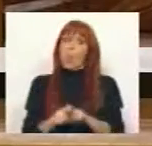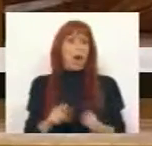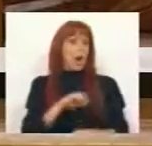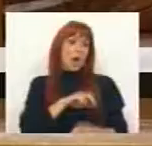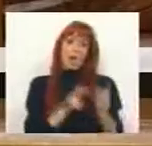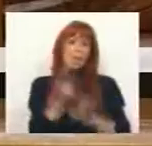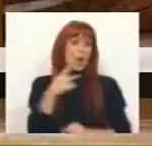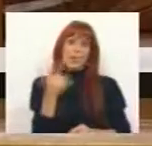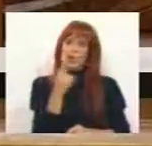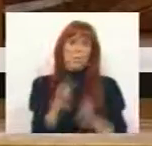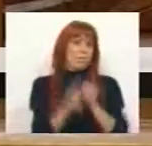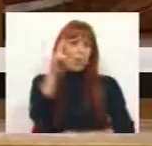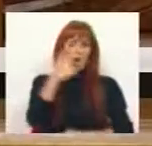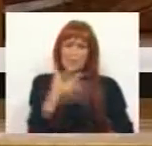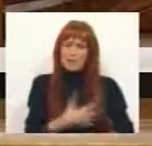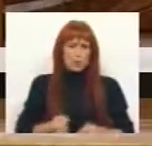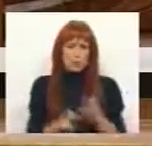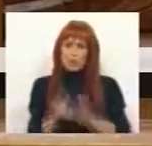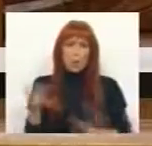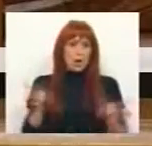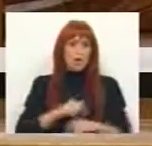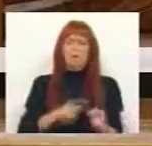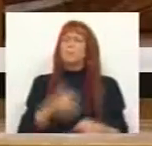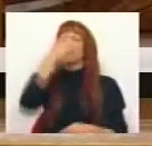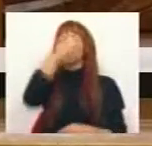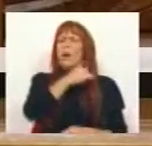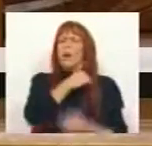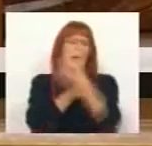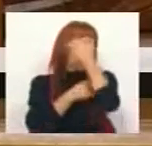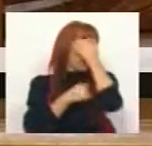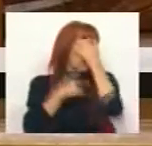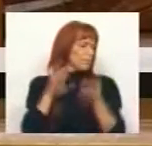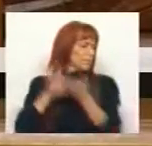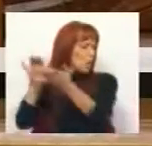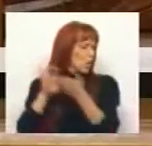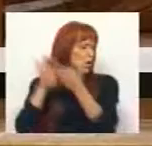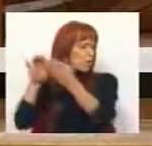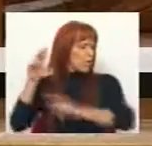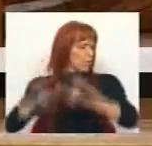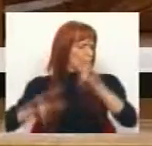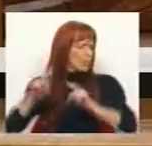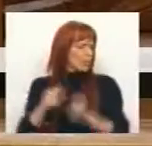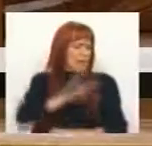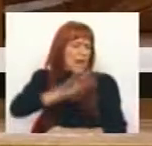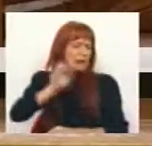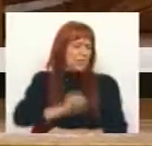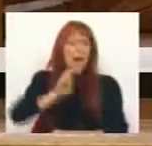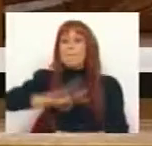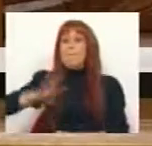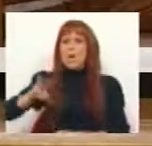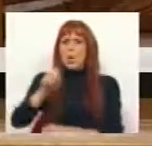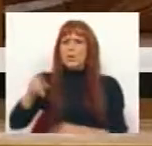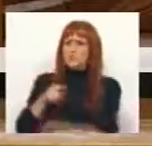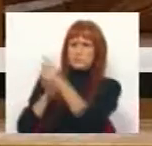as reformas e para os desempregados, fechava literalmente os olhos às transferências financeiras de milhares de milhões de